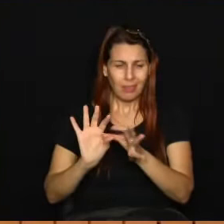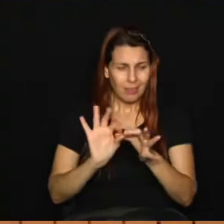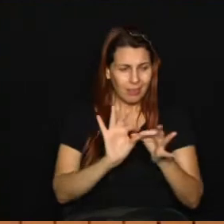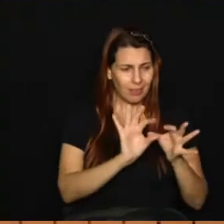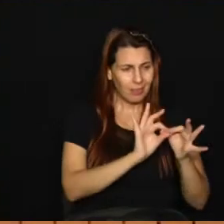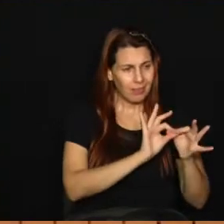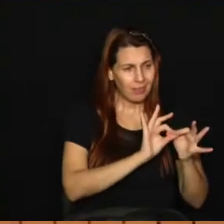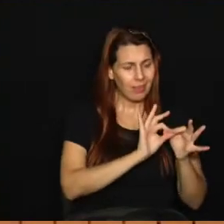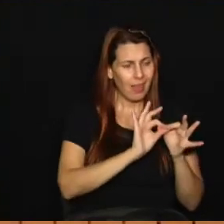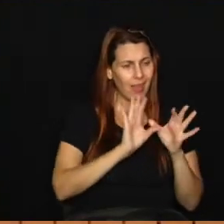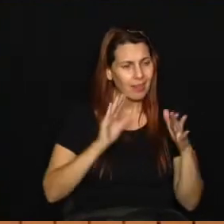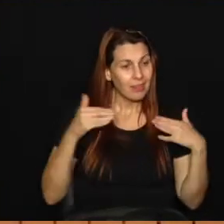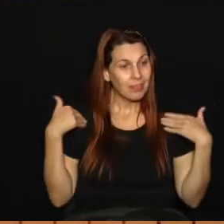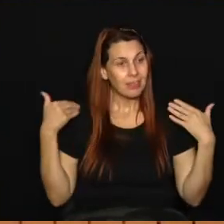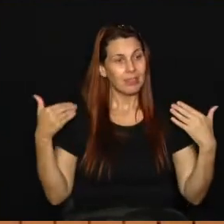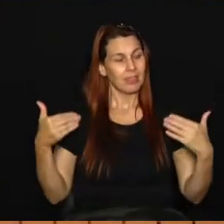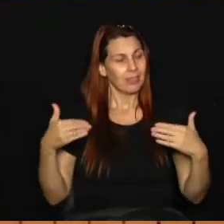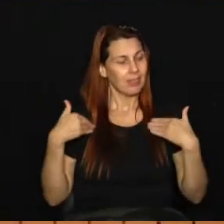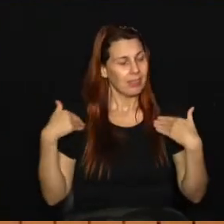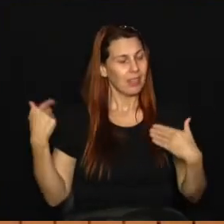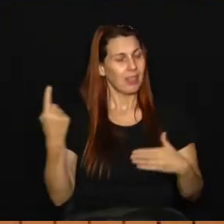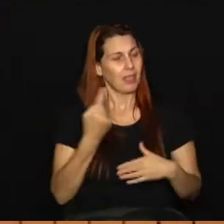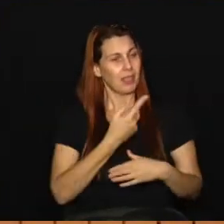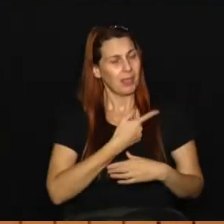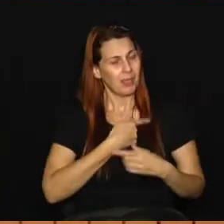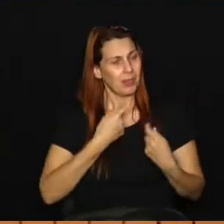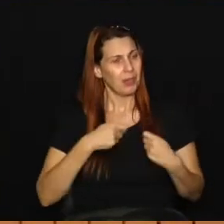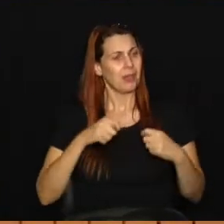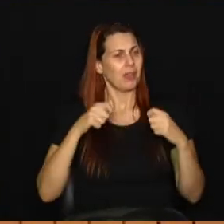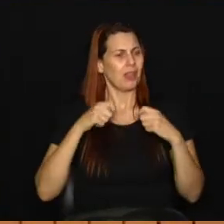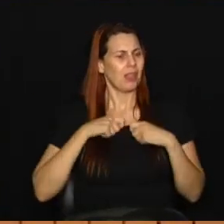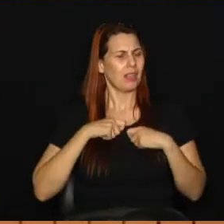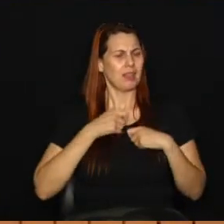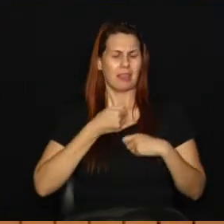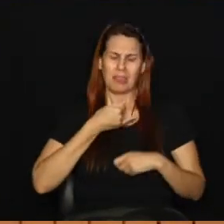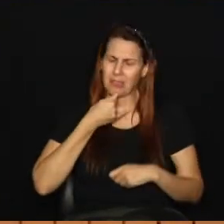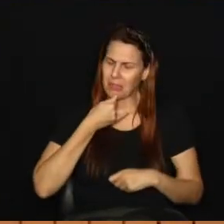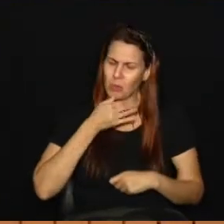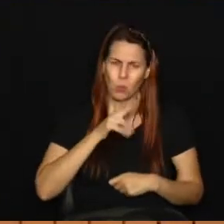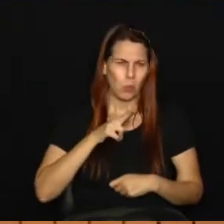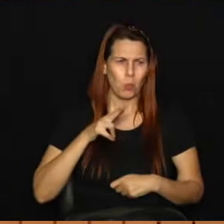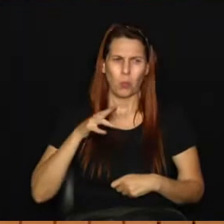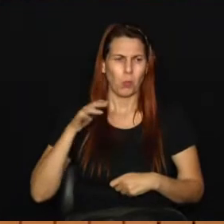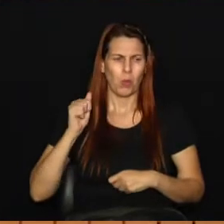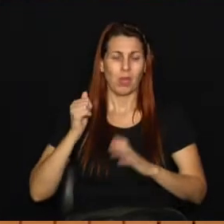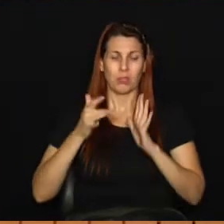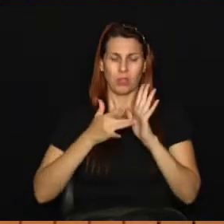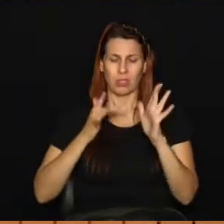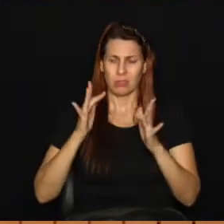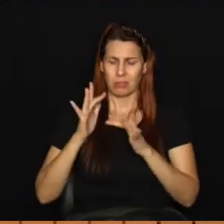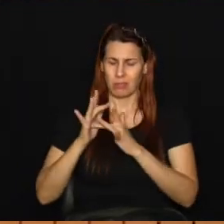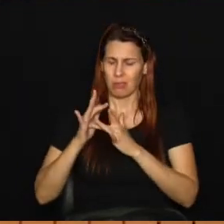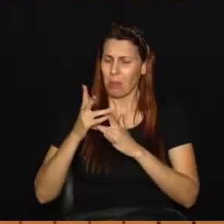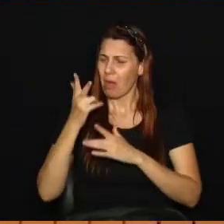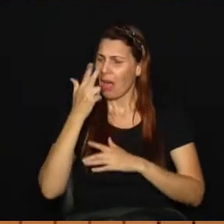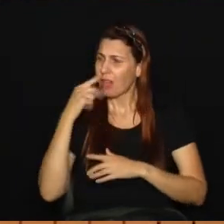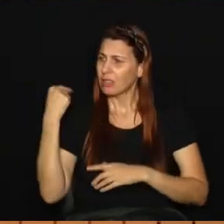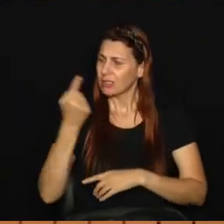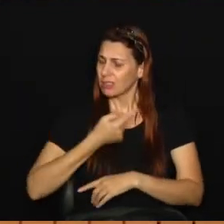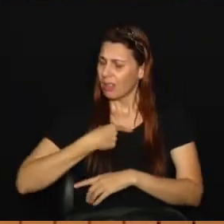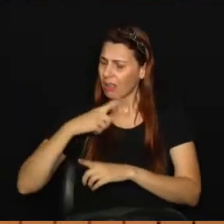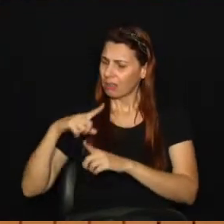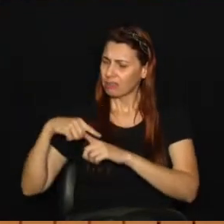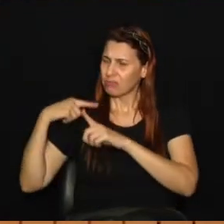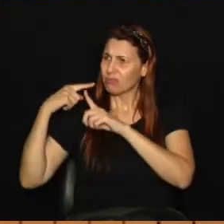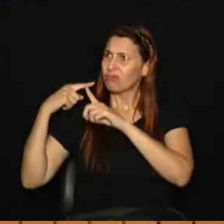nos dá essa alegria, Jesus Cristo nunca nos causa desgosto, Ele nos põe à cruz, mas como diz o velho